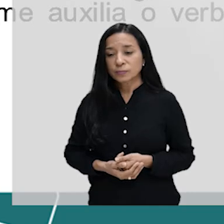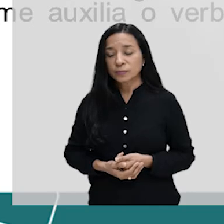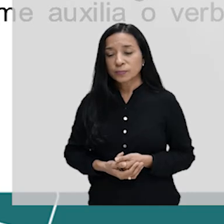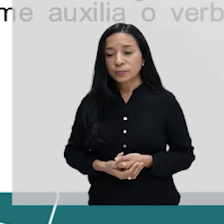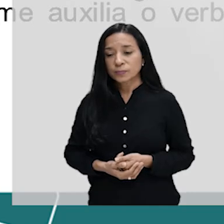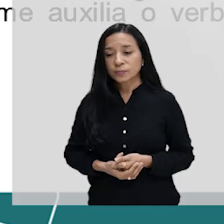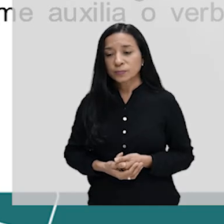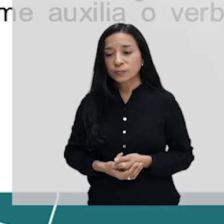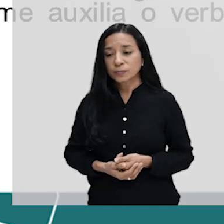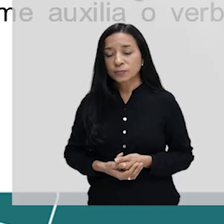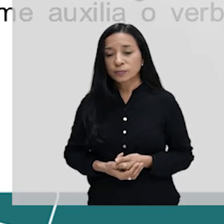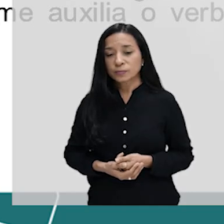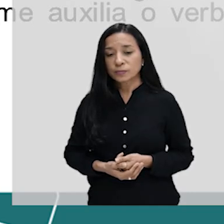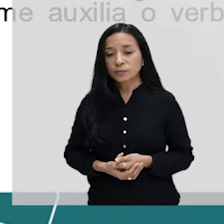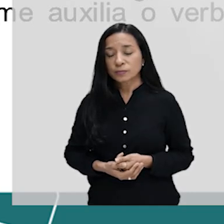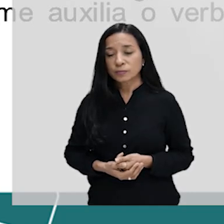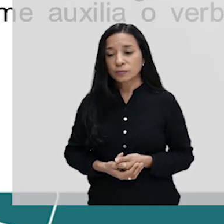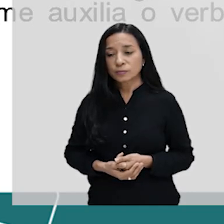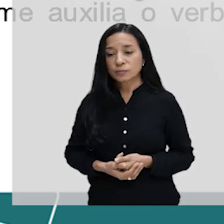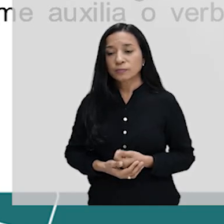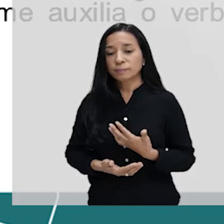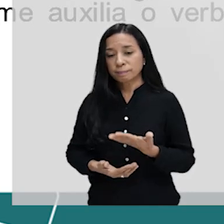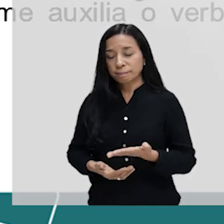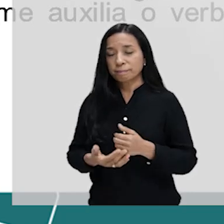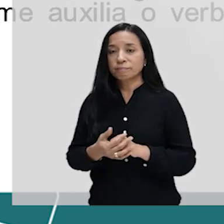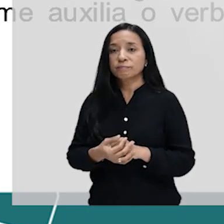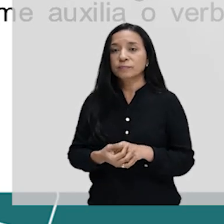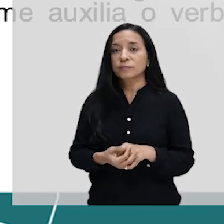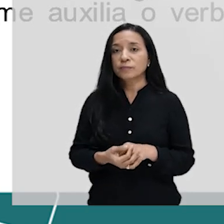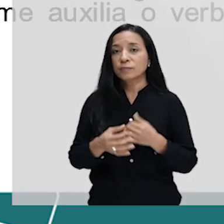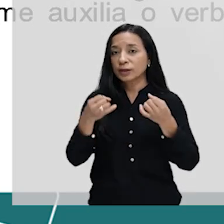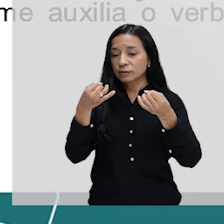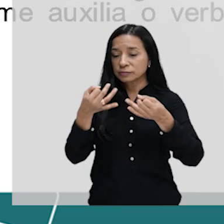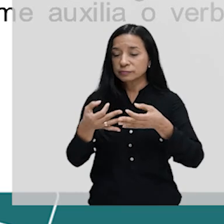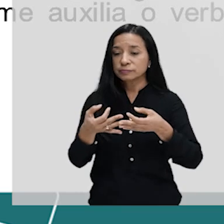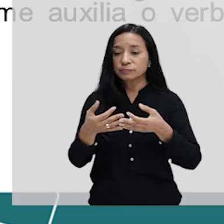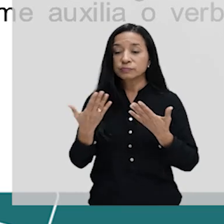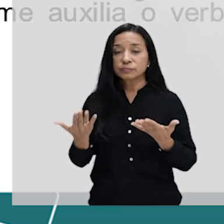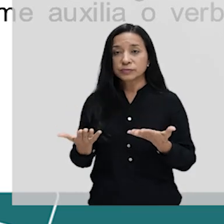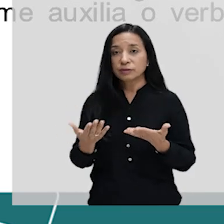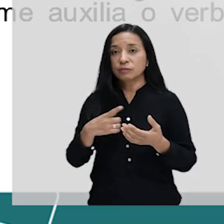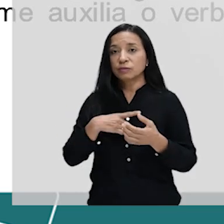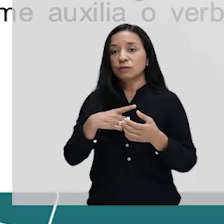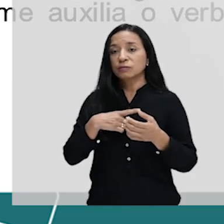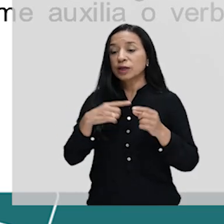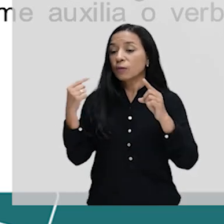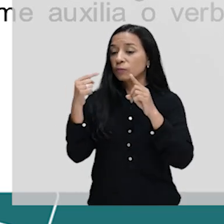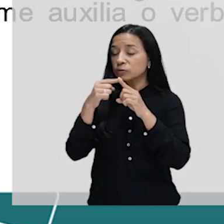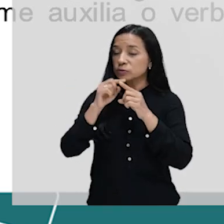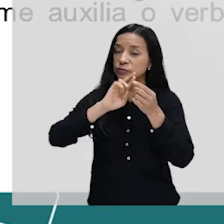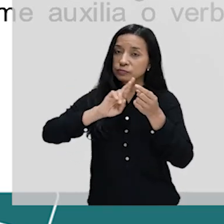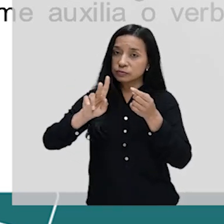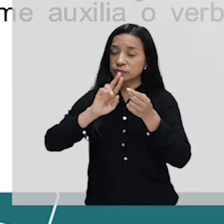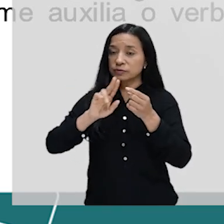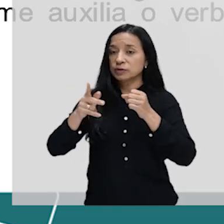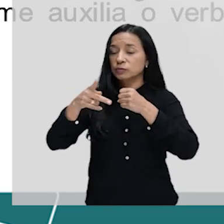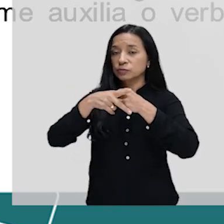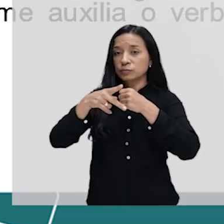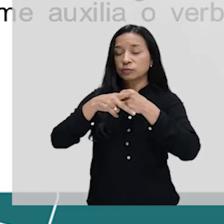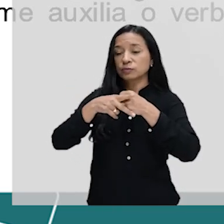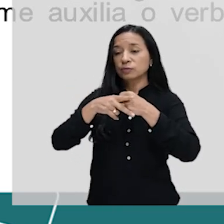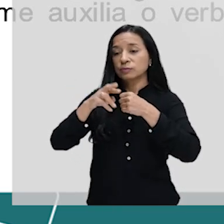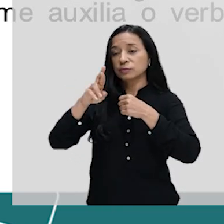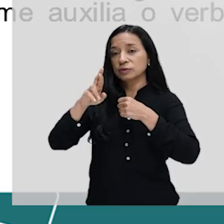tem o caderno, o pronome auxilia o verbo estar. Tá? Então, eles vão ter funções diferentes, né? Os pronomes do